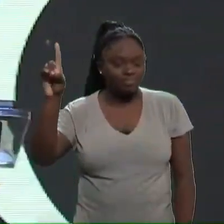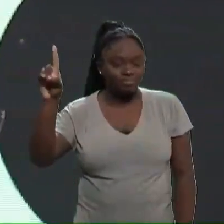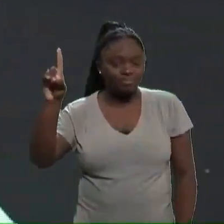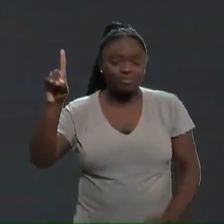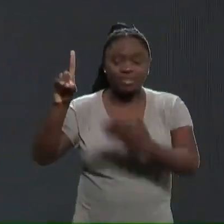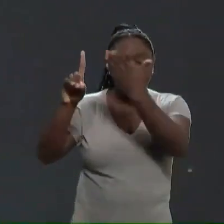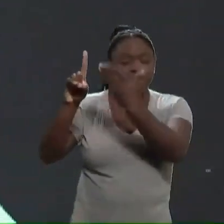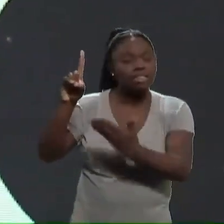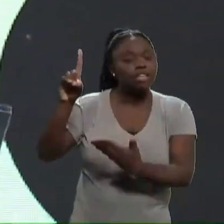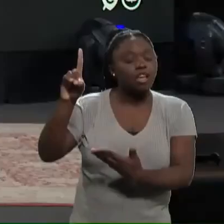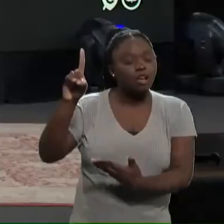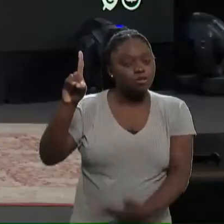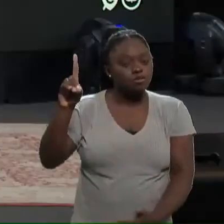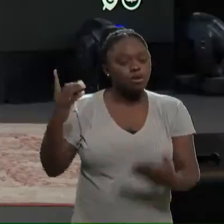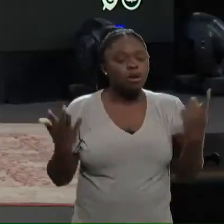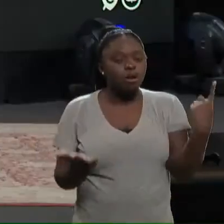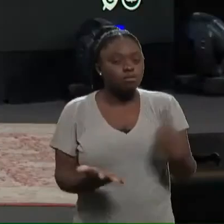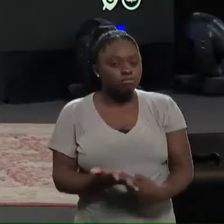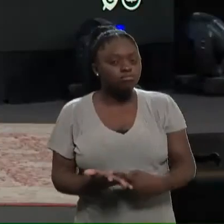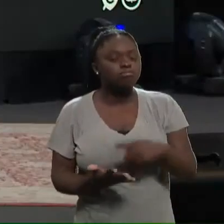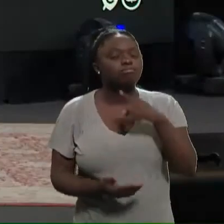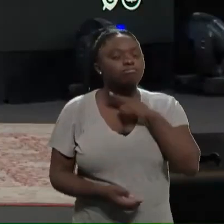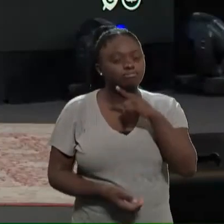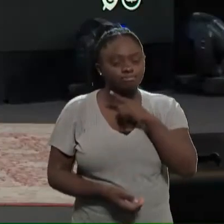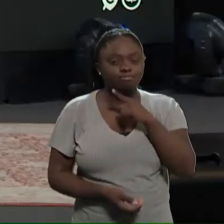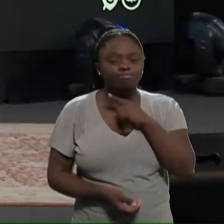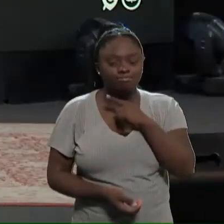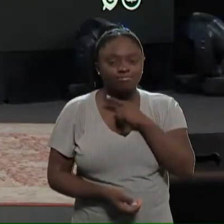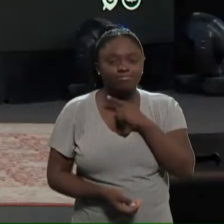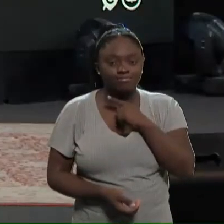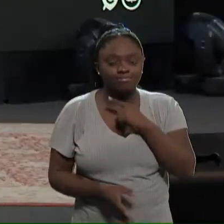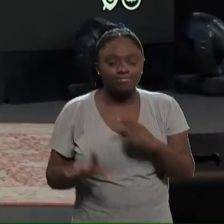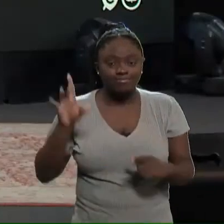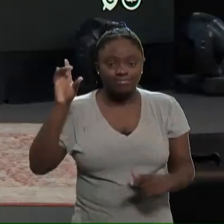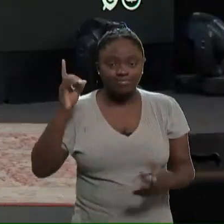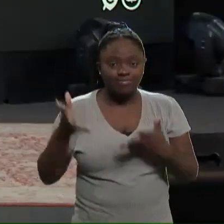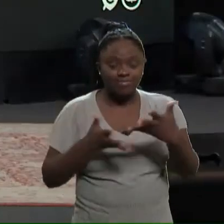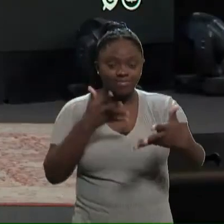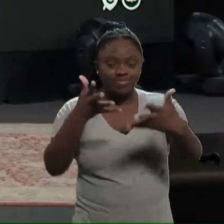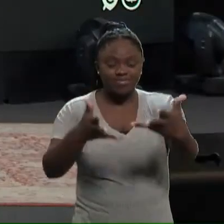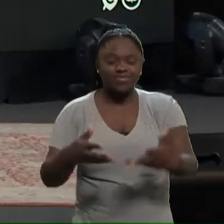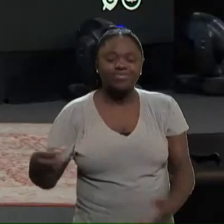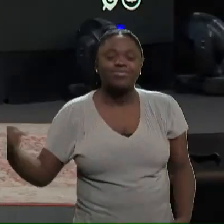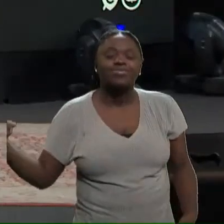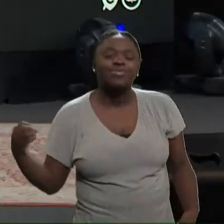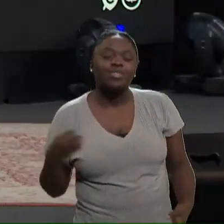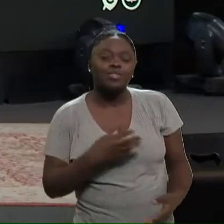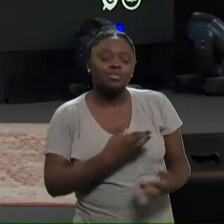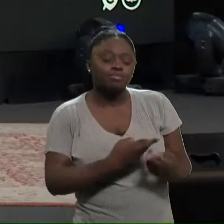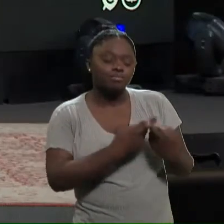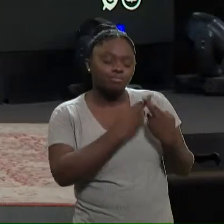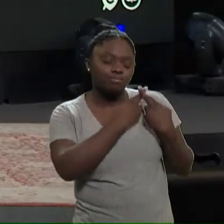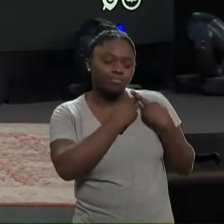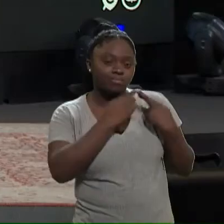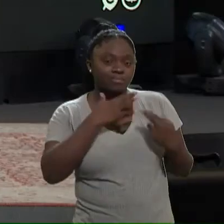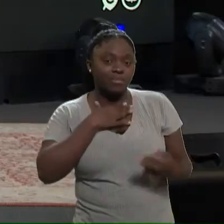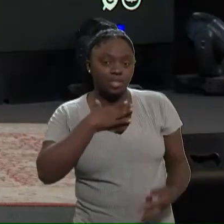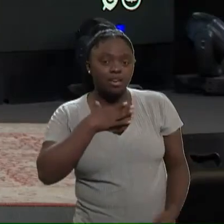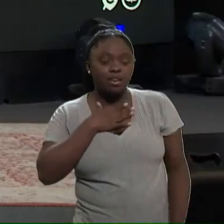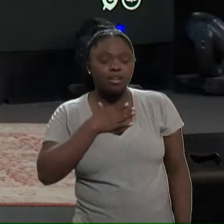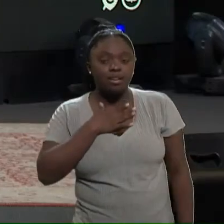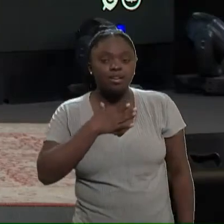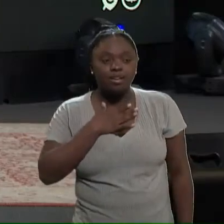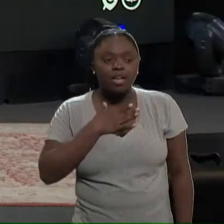Deus está se comprometendo. Deus está dizendo: o novo é responsabilidade minha. Quem